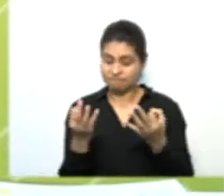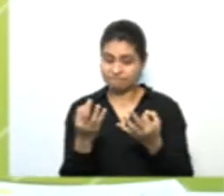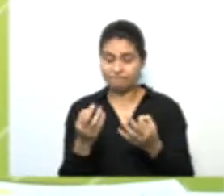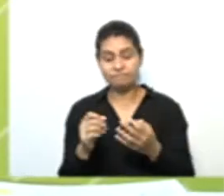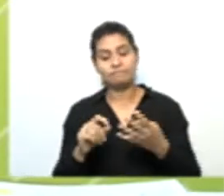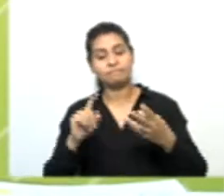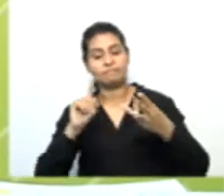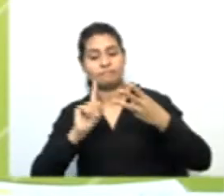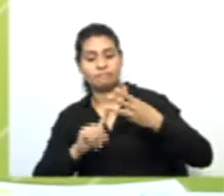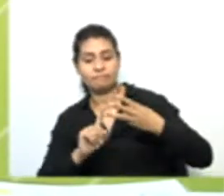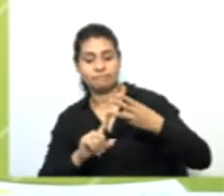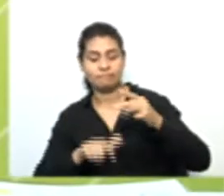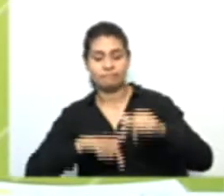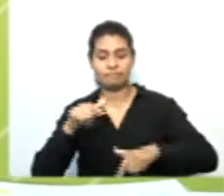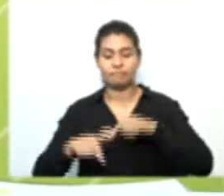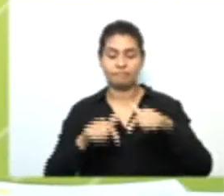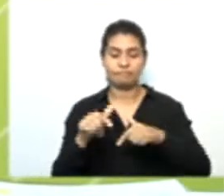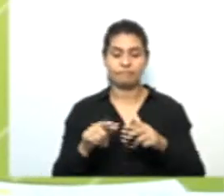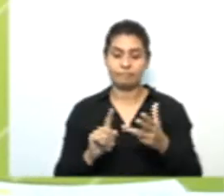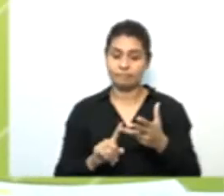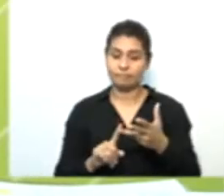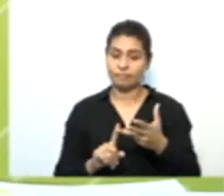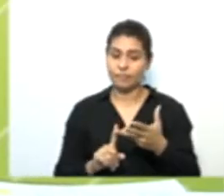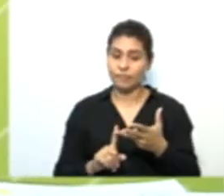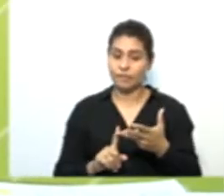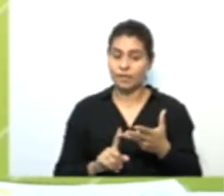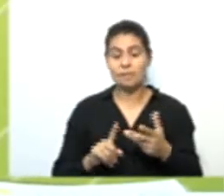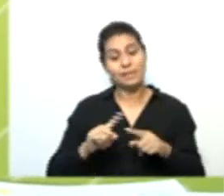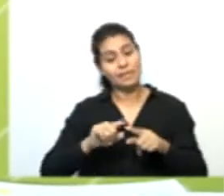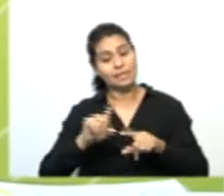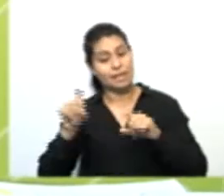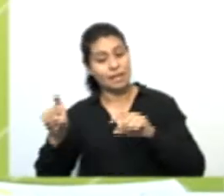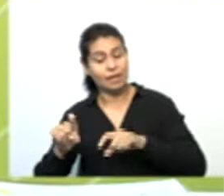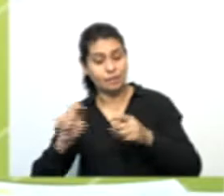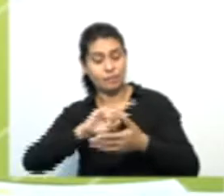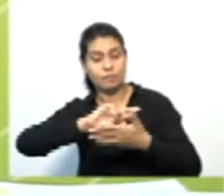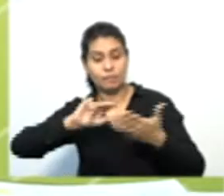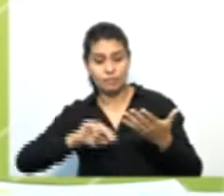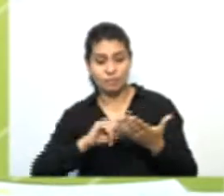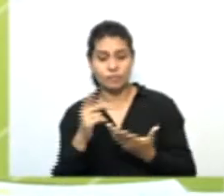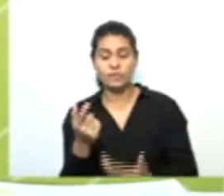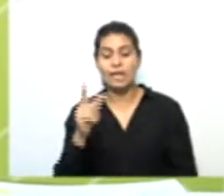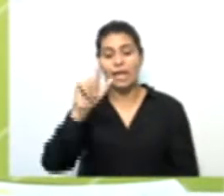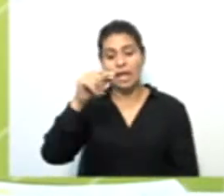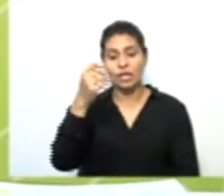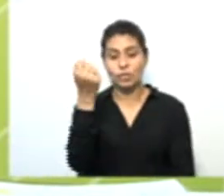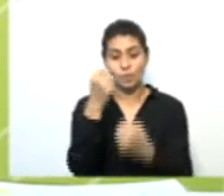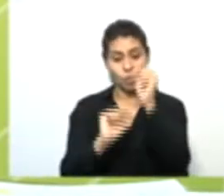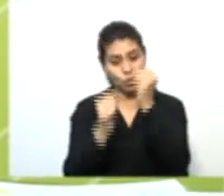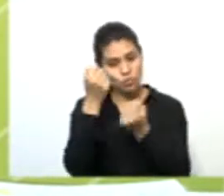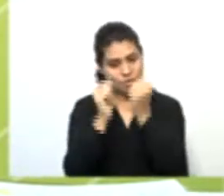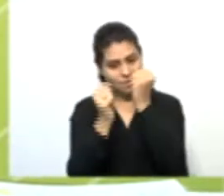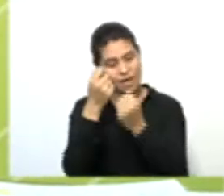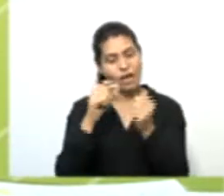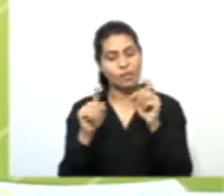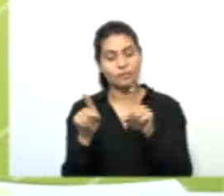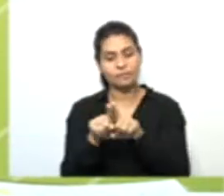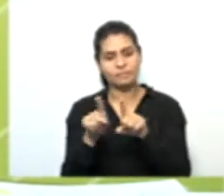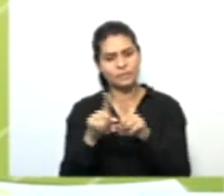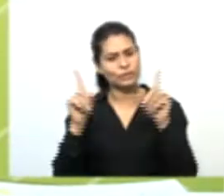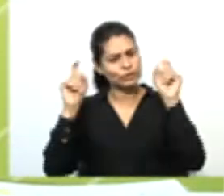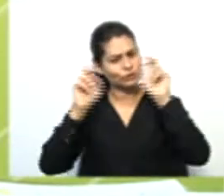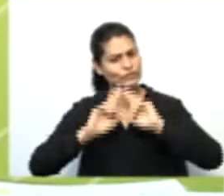E o terceiro foi também, não para o ramo de agropecuário, mas para o ramo de produção, gente. Olha aí, um